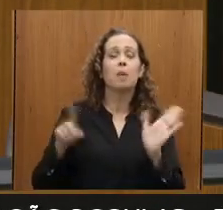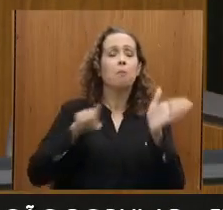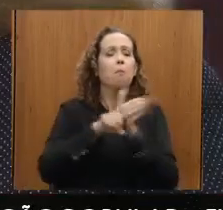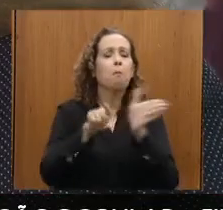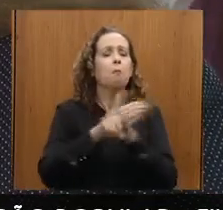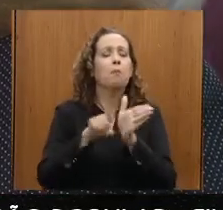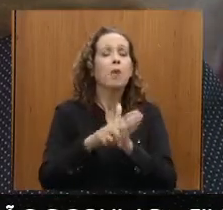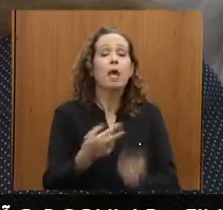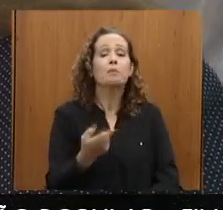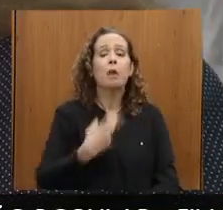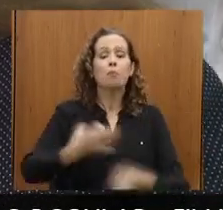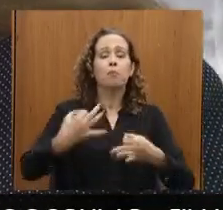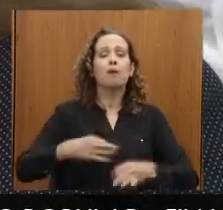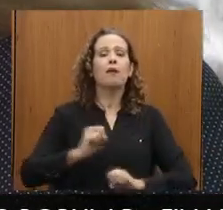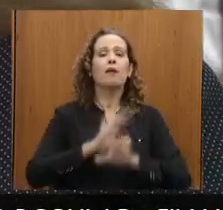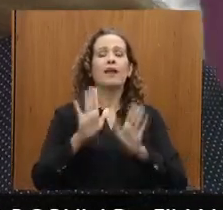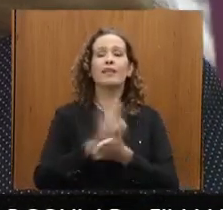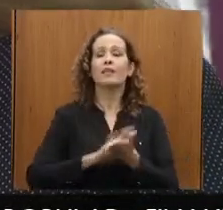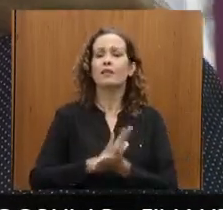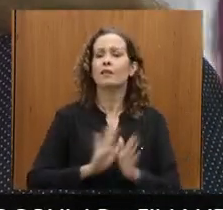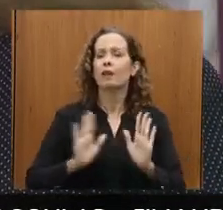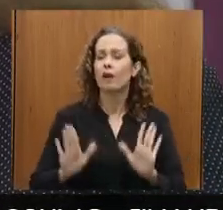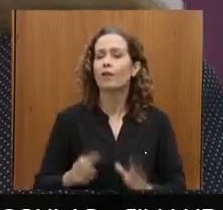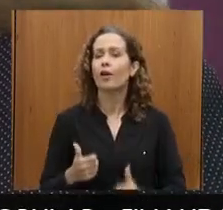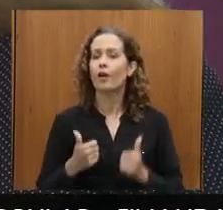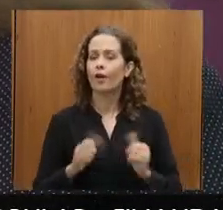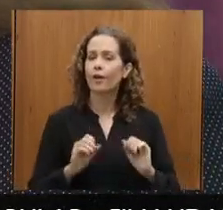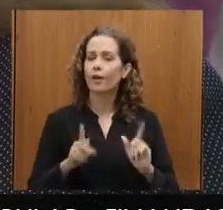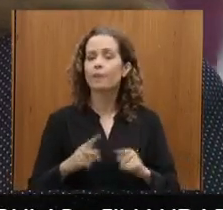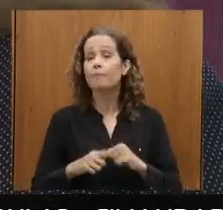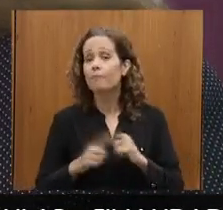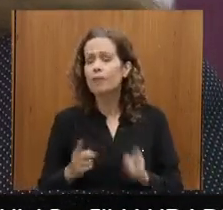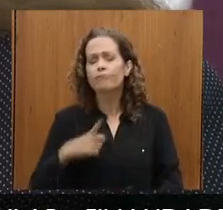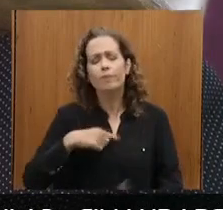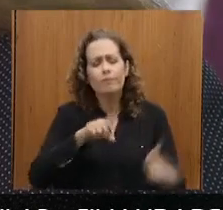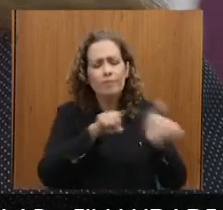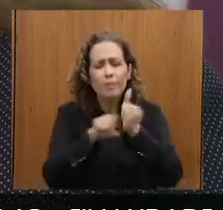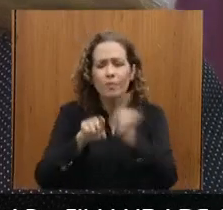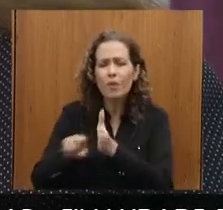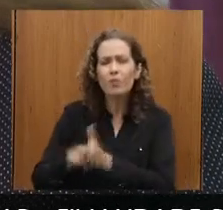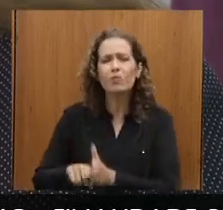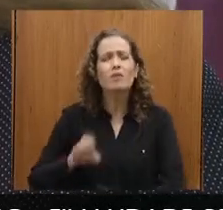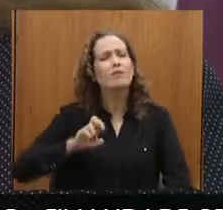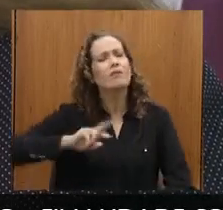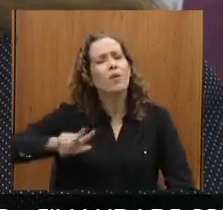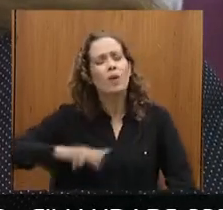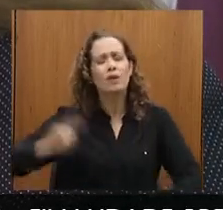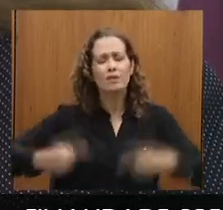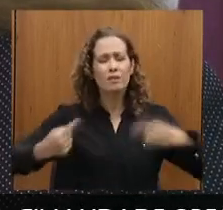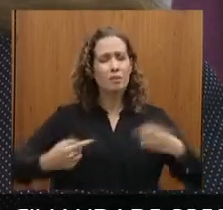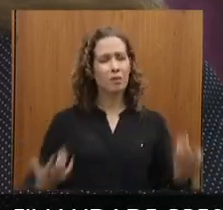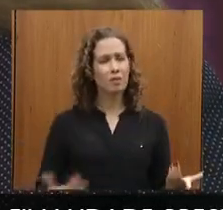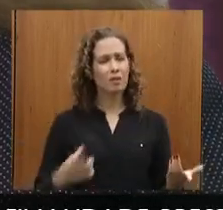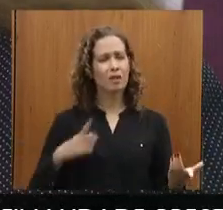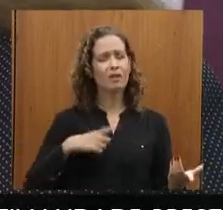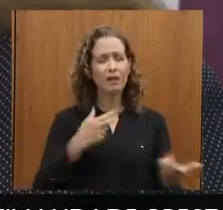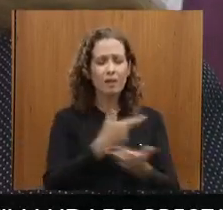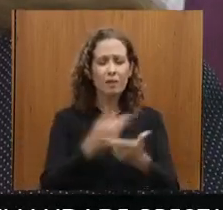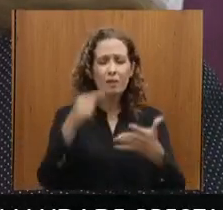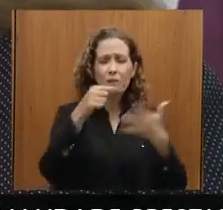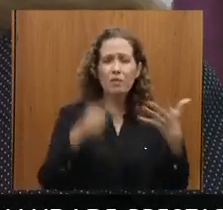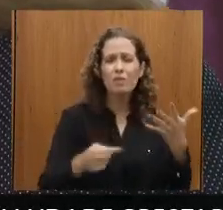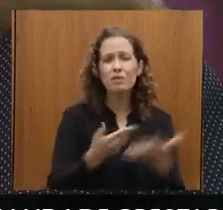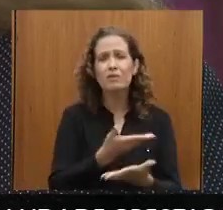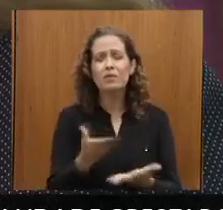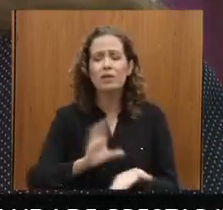perguntei para ela. Tudo bem, faz parte do jogo, mas tem questões que não são da disputa. Tem questões, se vocês não querem